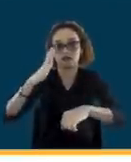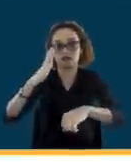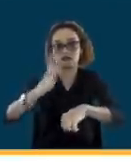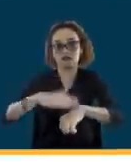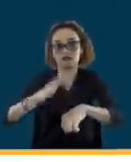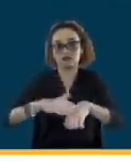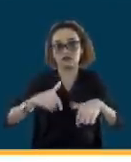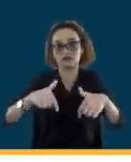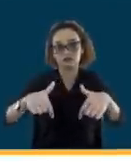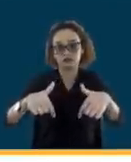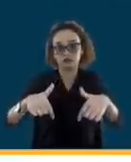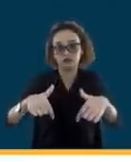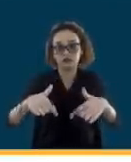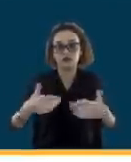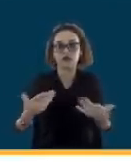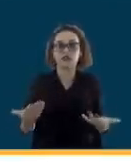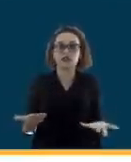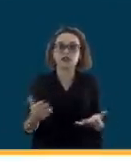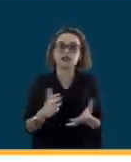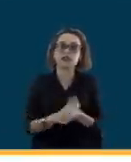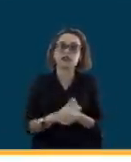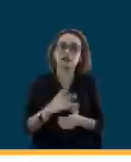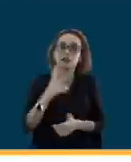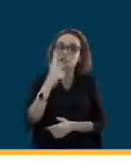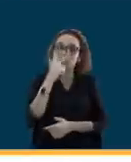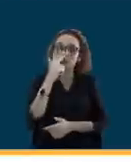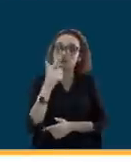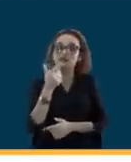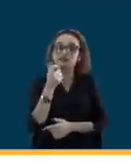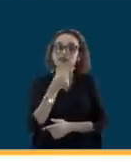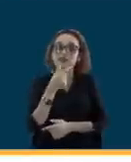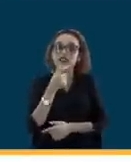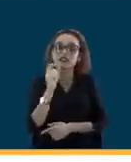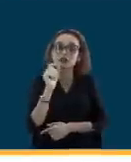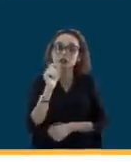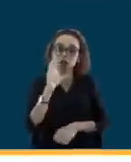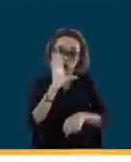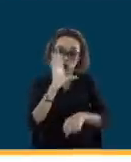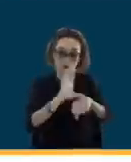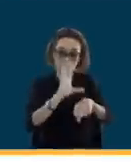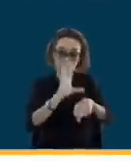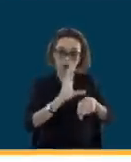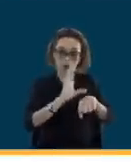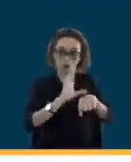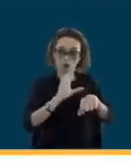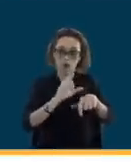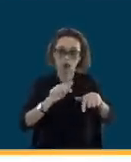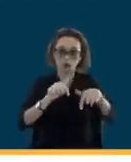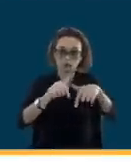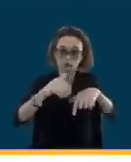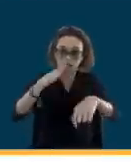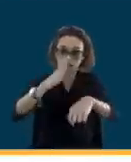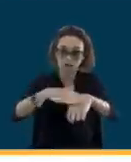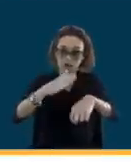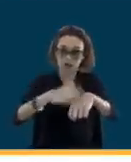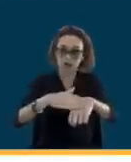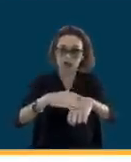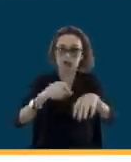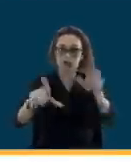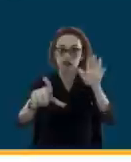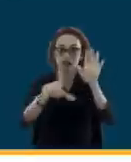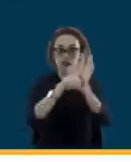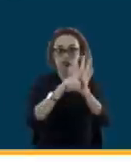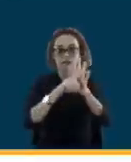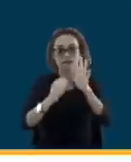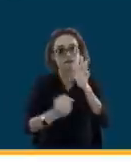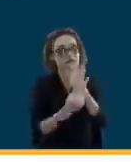esse fato que aparentemente até é inusitado, né? É curso para aplicação de uma lei. São muitos cursos. E a cada curso